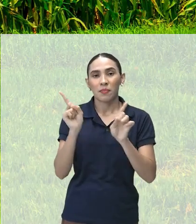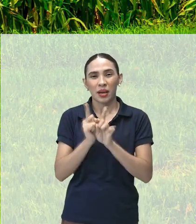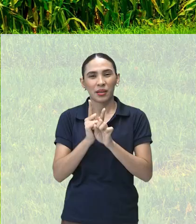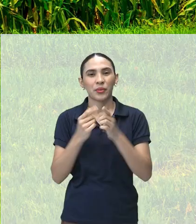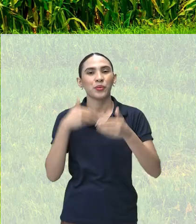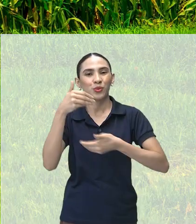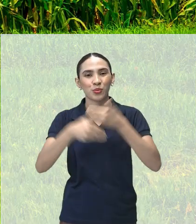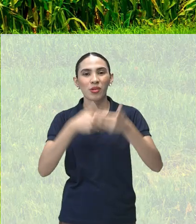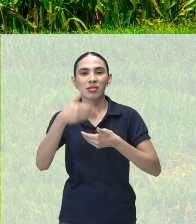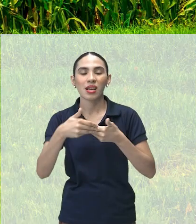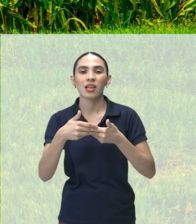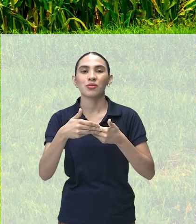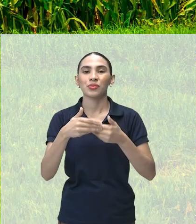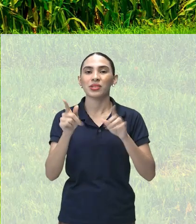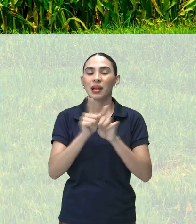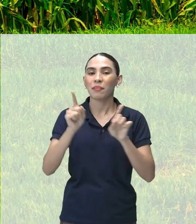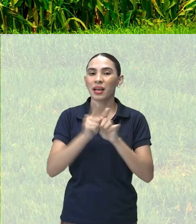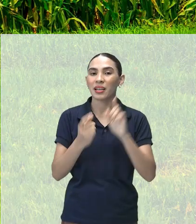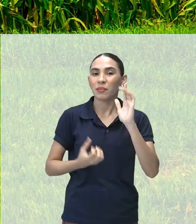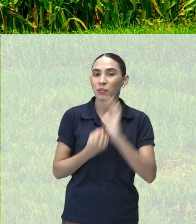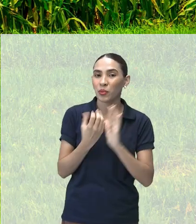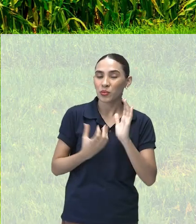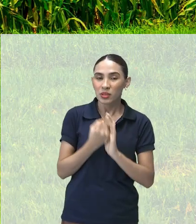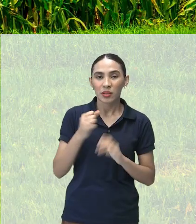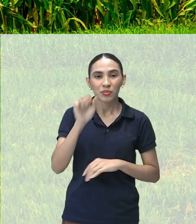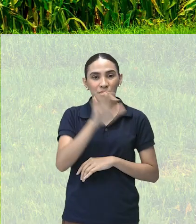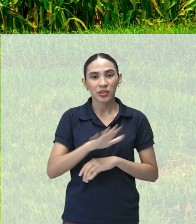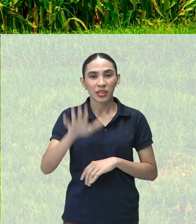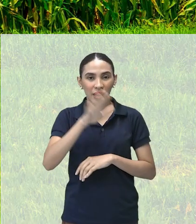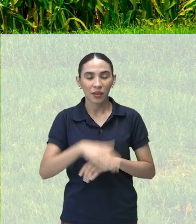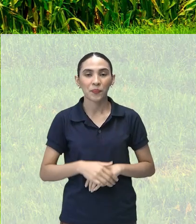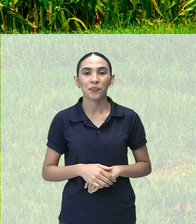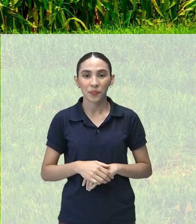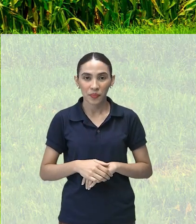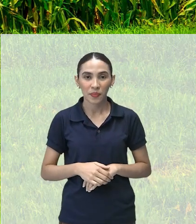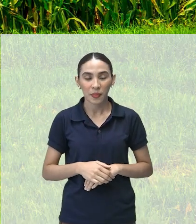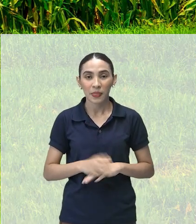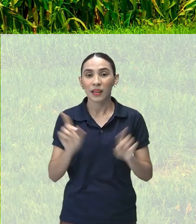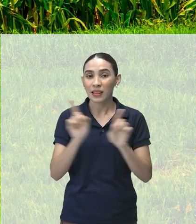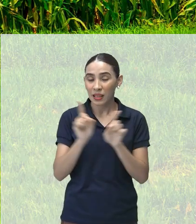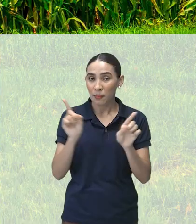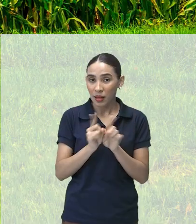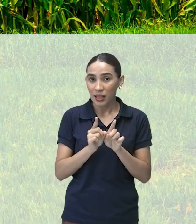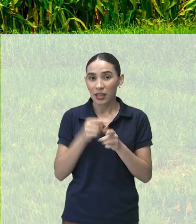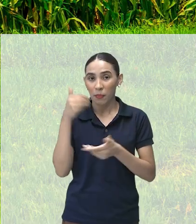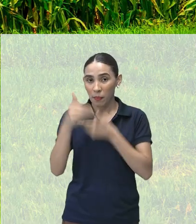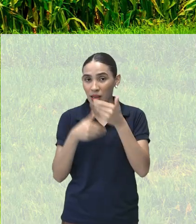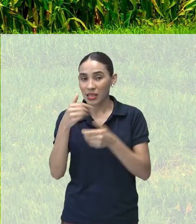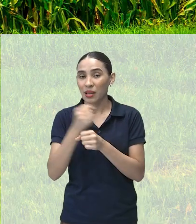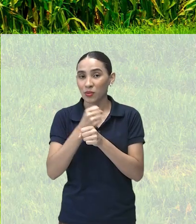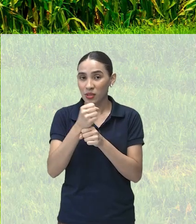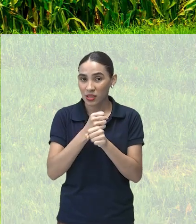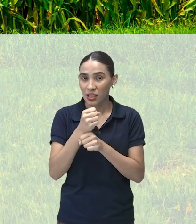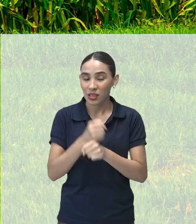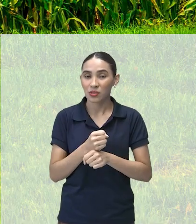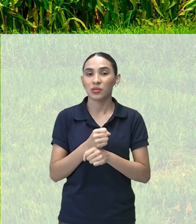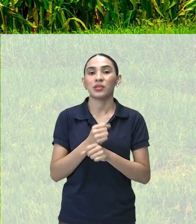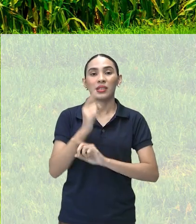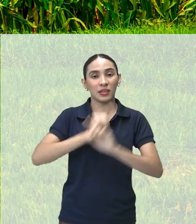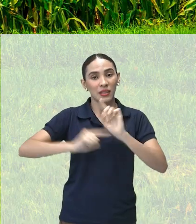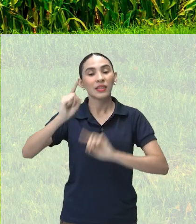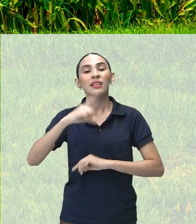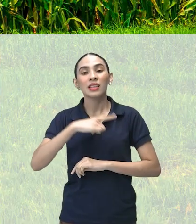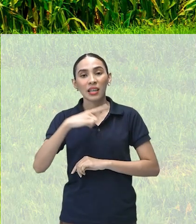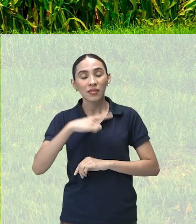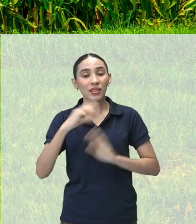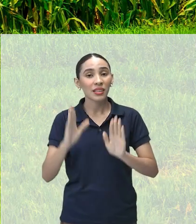dos processos, da produção de um modo geral, gente, também, com o passar dos anos, elas foram evoluindo,